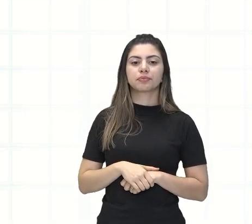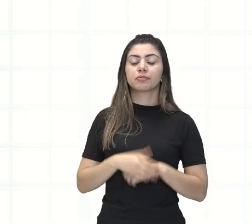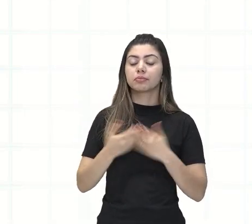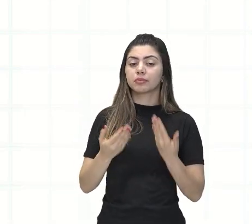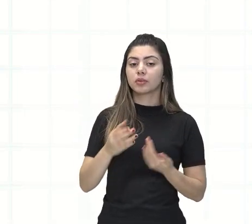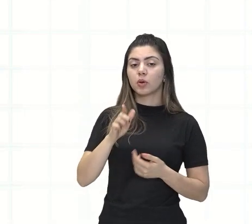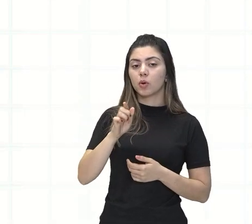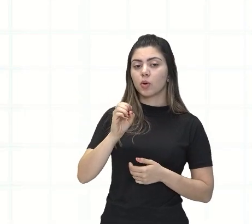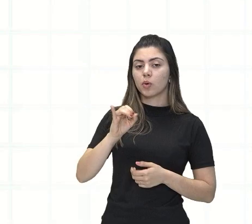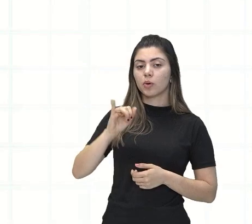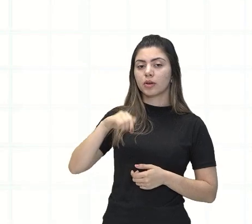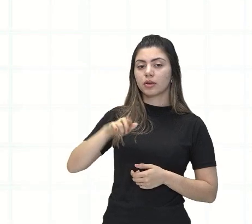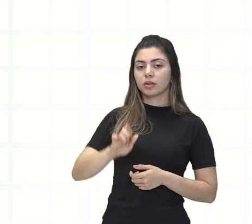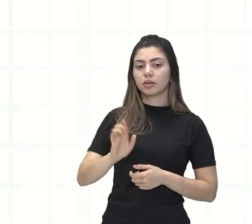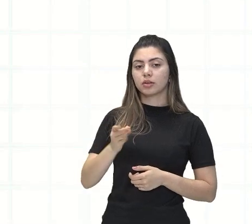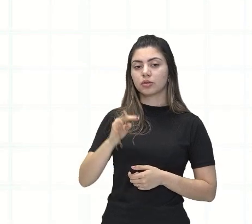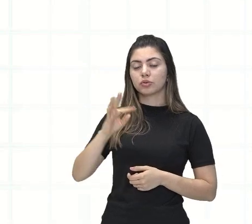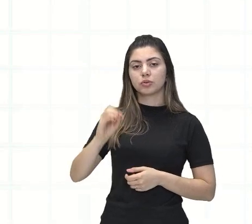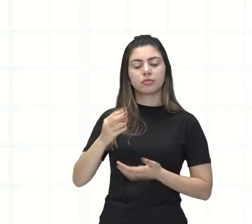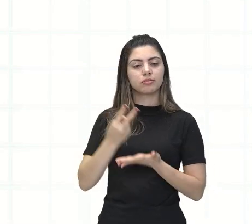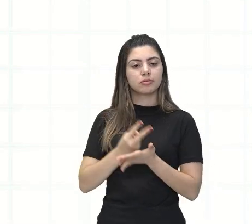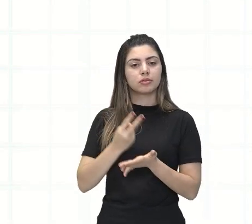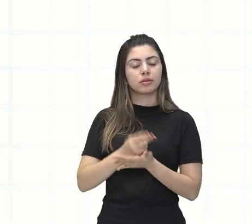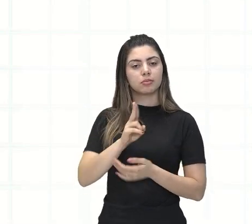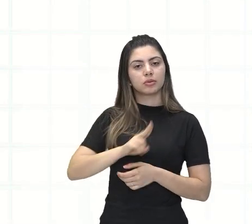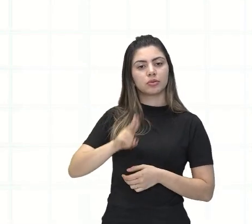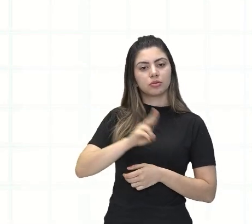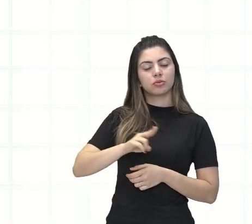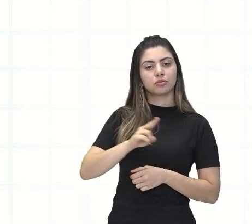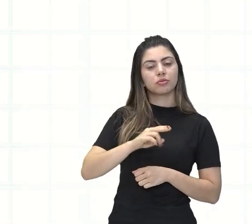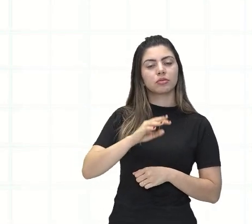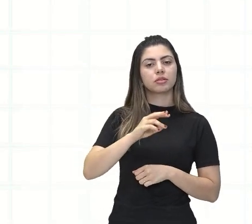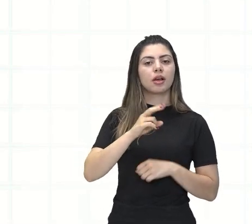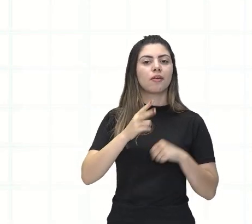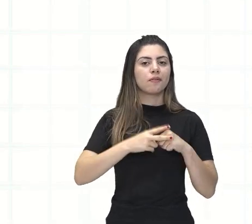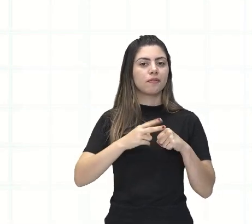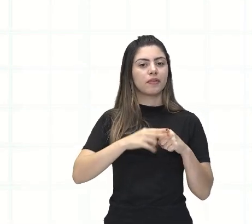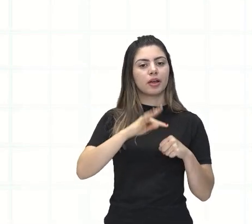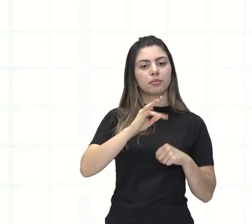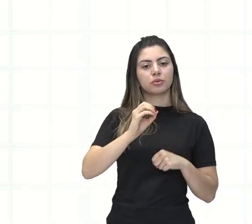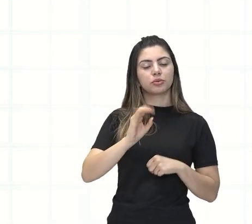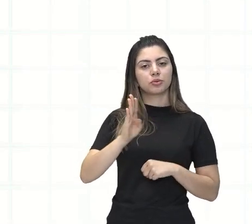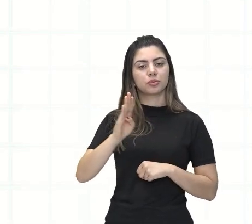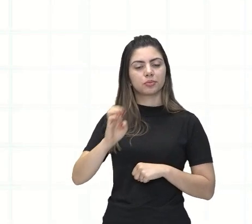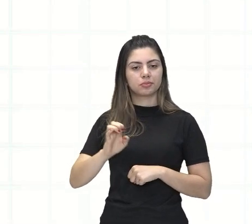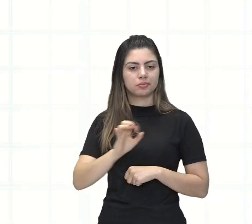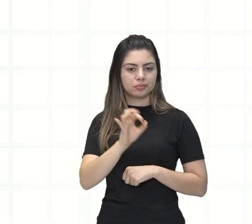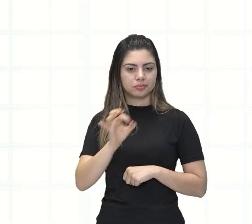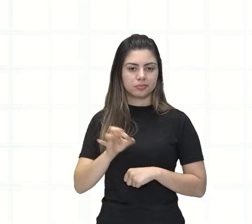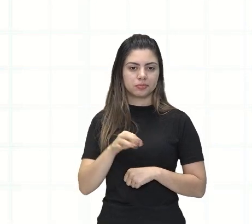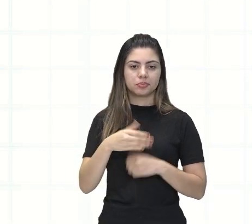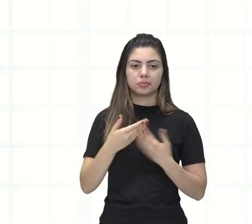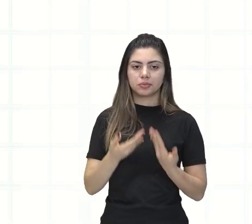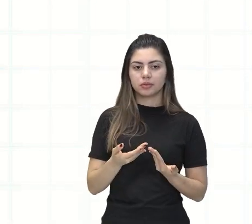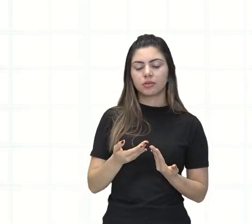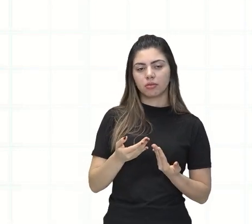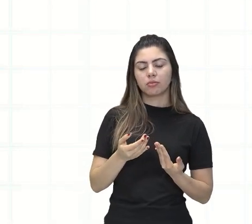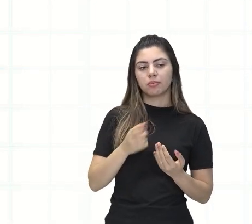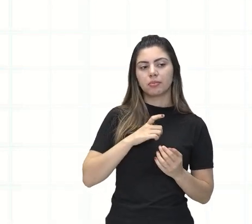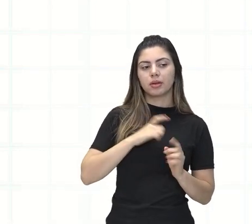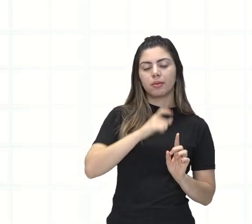ter que usar o verbo to be, né? De acordo com o sujeito. Ele vai poder ser are going